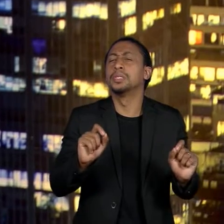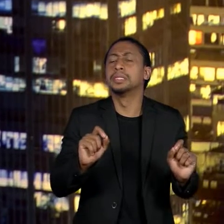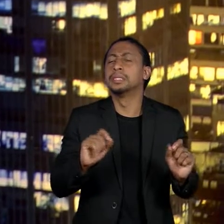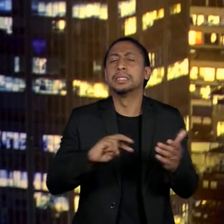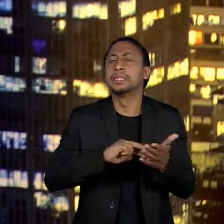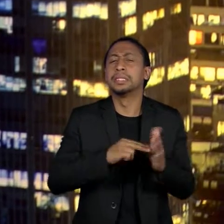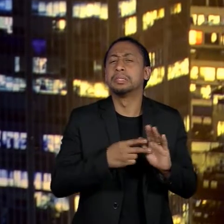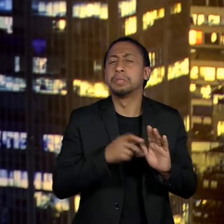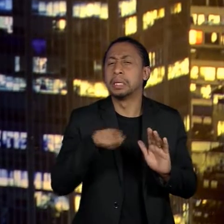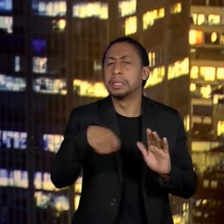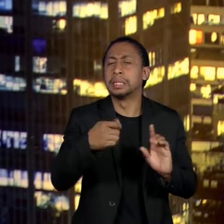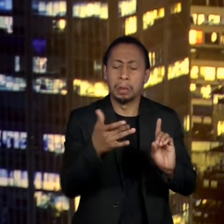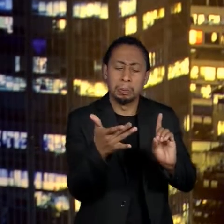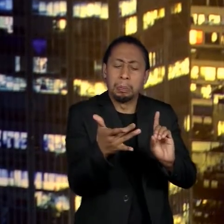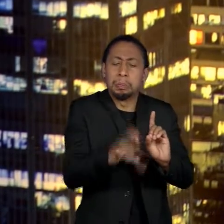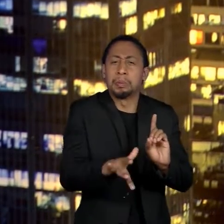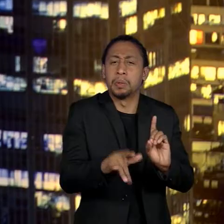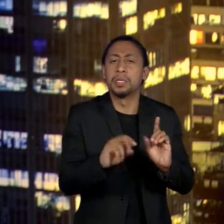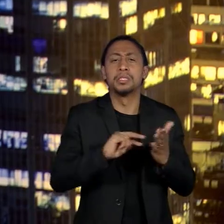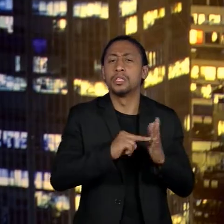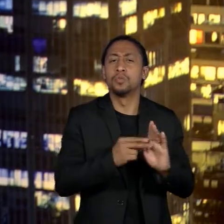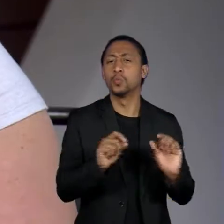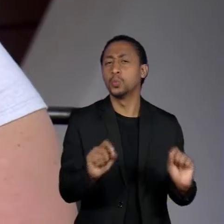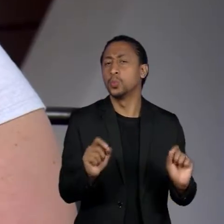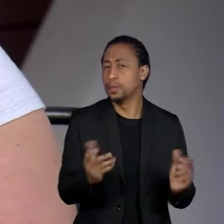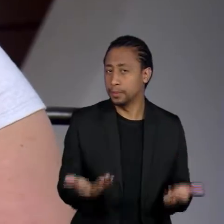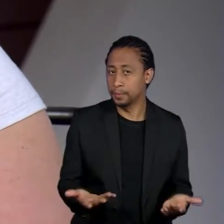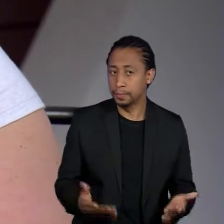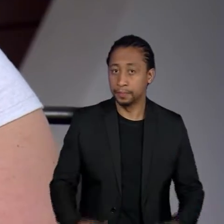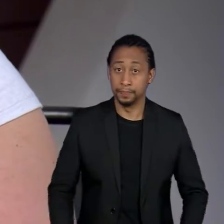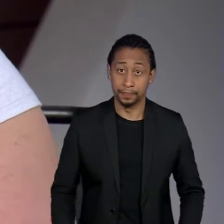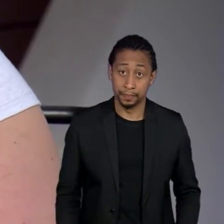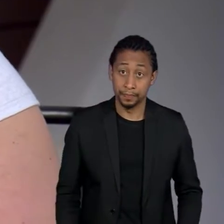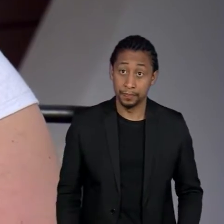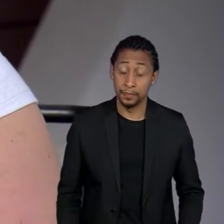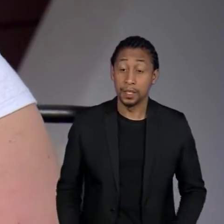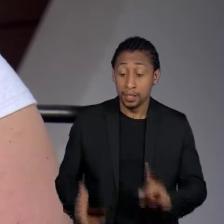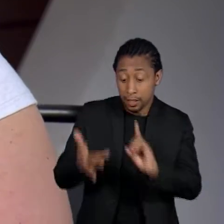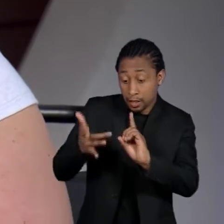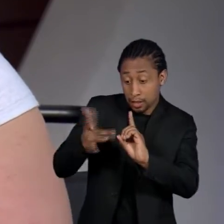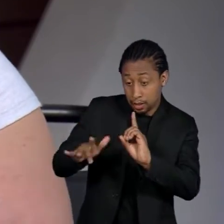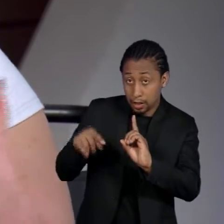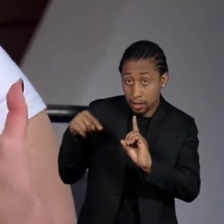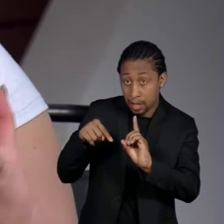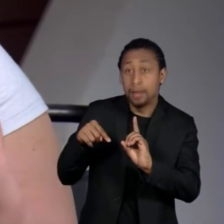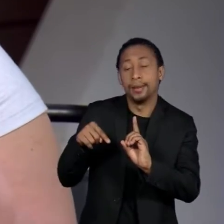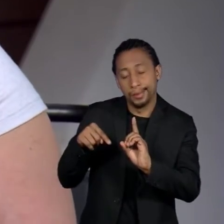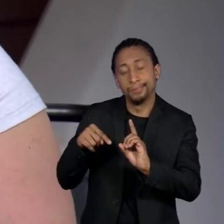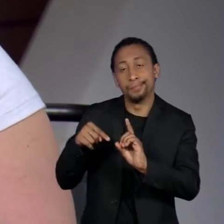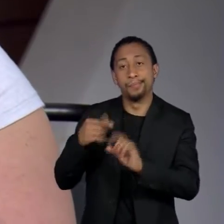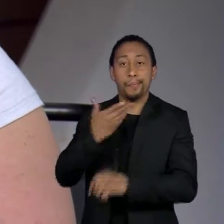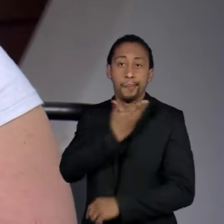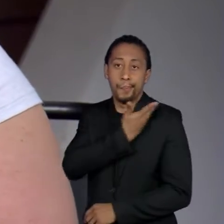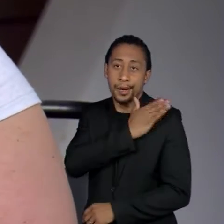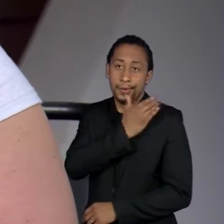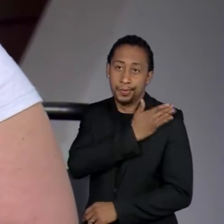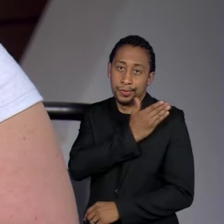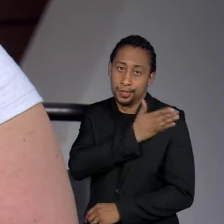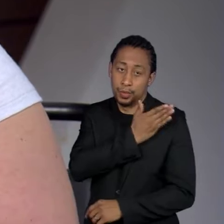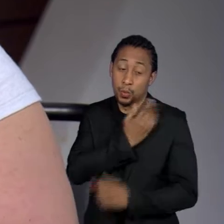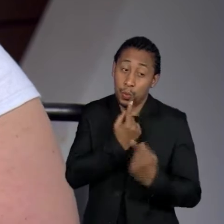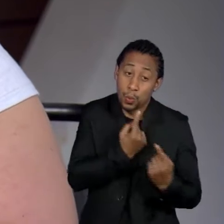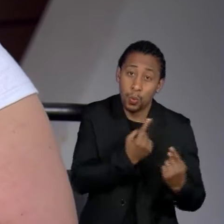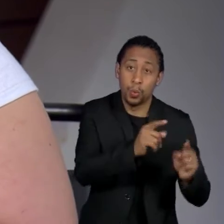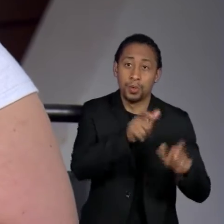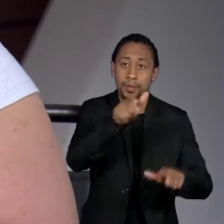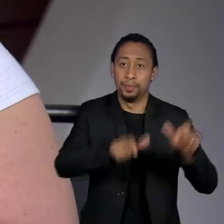termo capacitismo, o que isso significa? A definição dele é o preconceito contra pessoas com deficiência, mas de forma